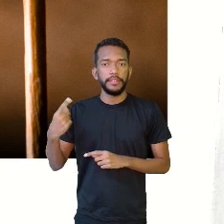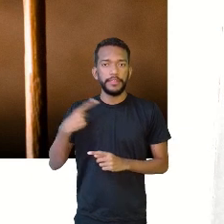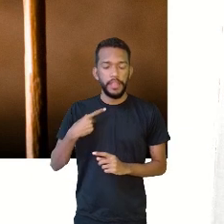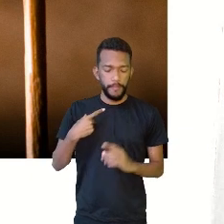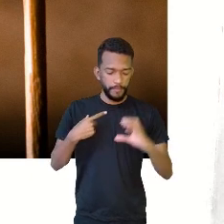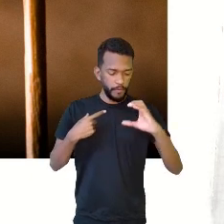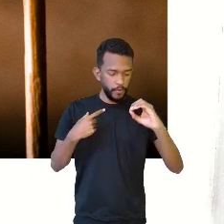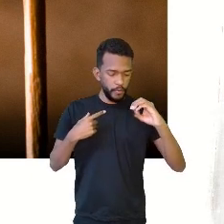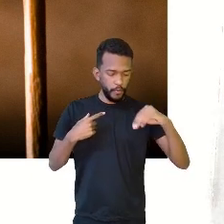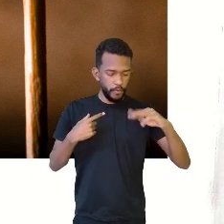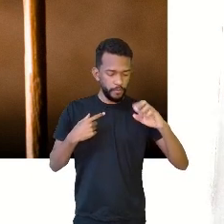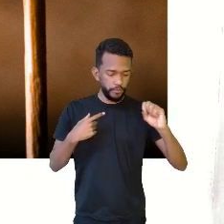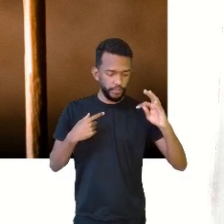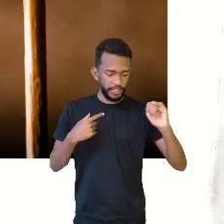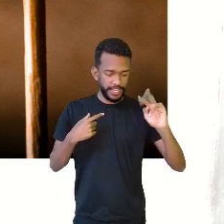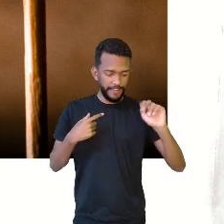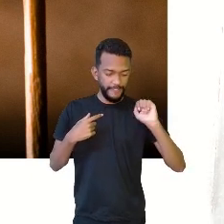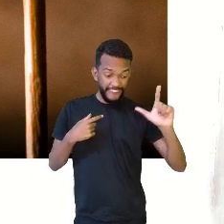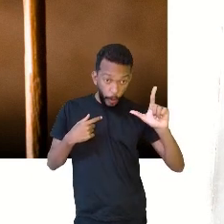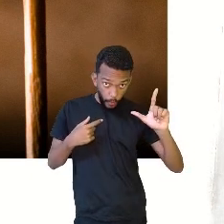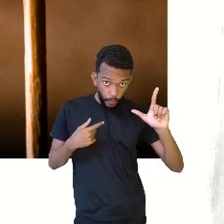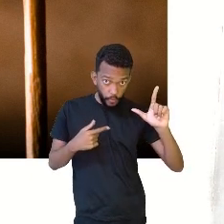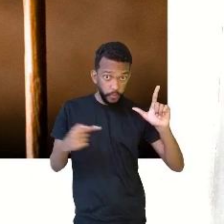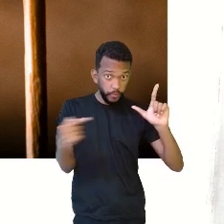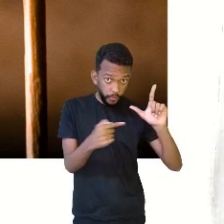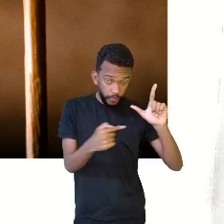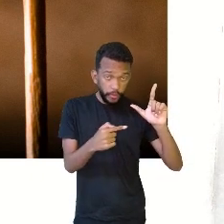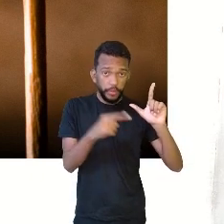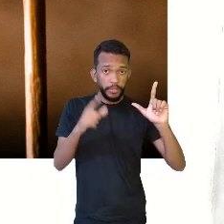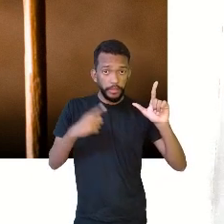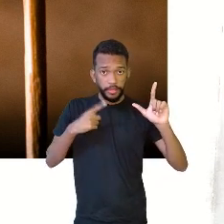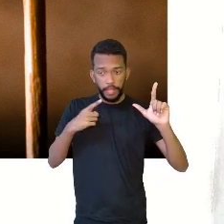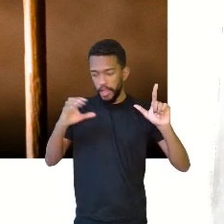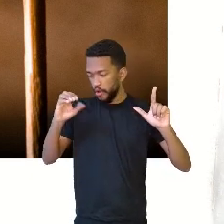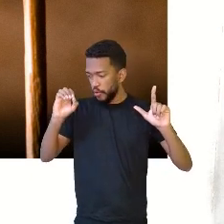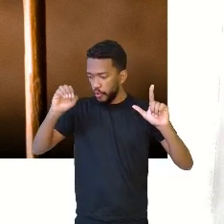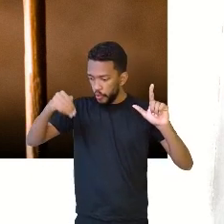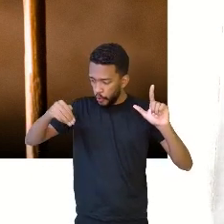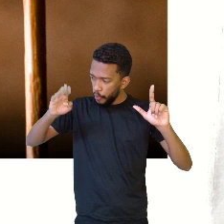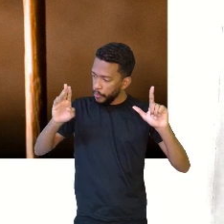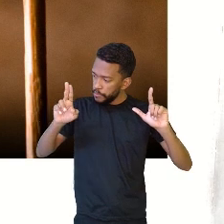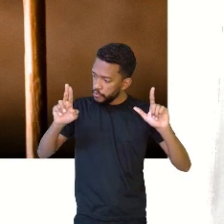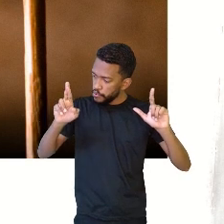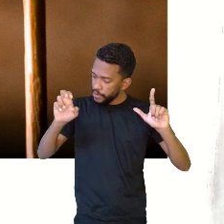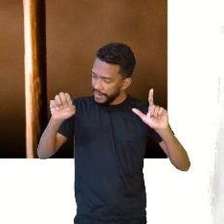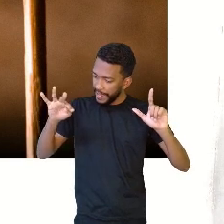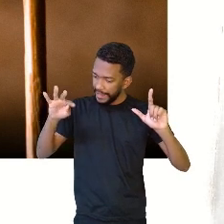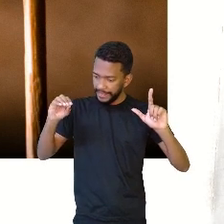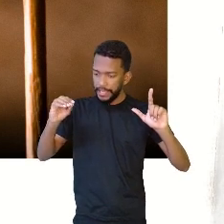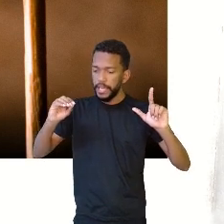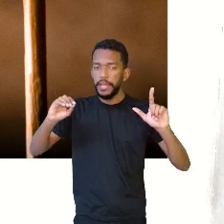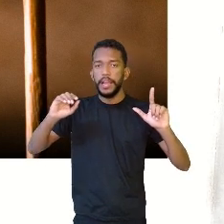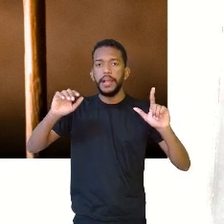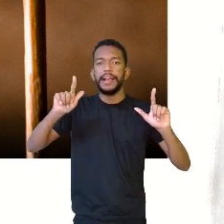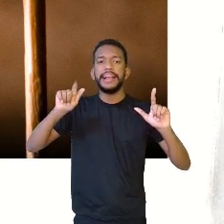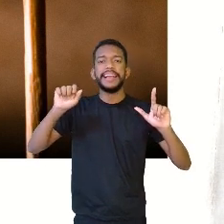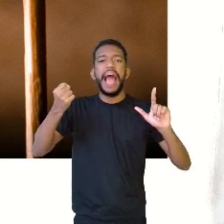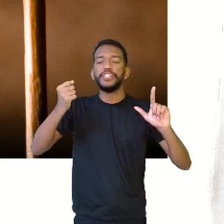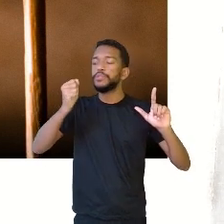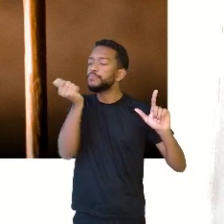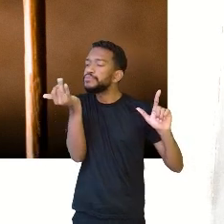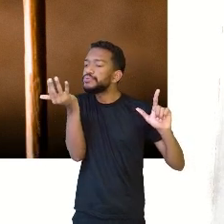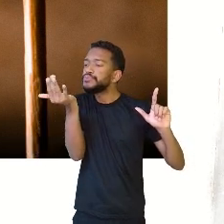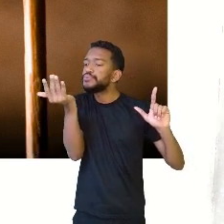combustível, material oxidável, reage com um comburente, um material gasoso que tenha o